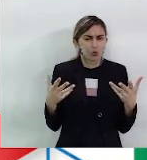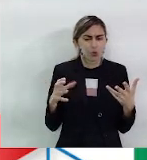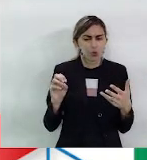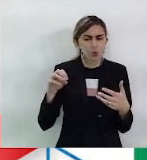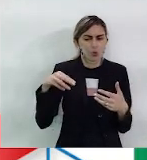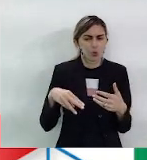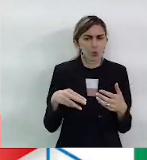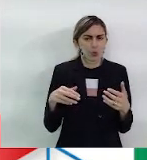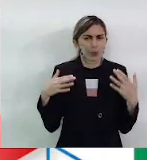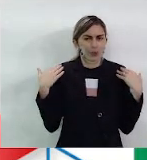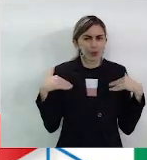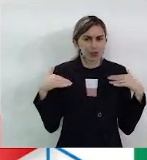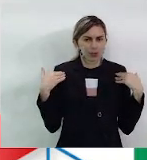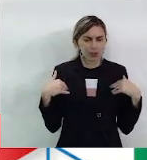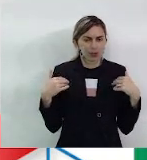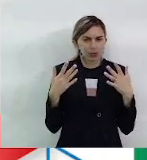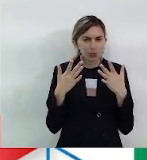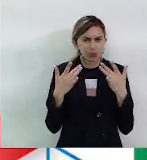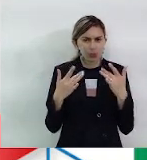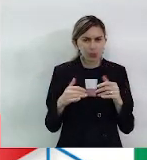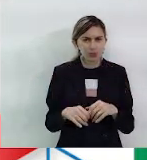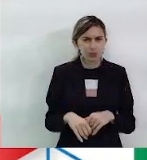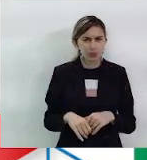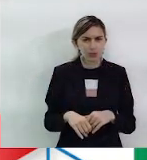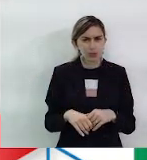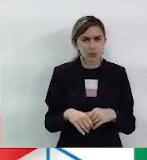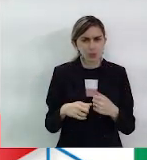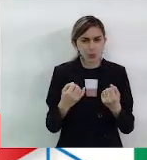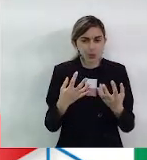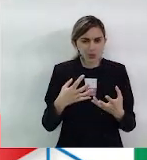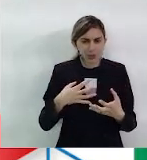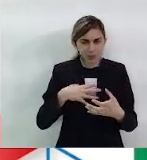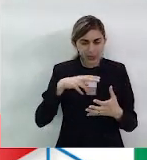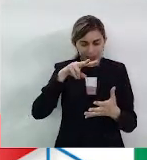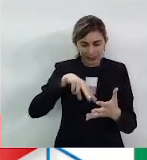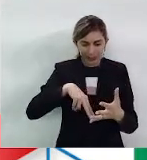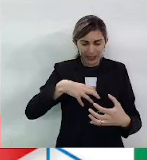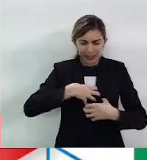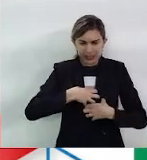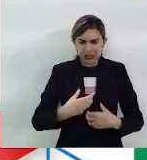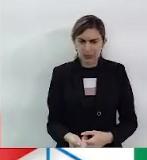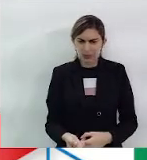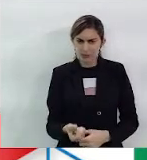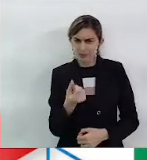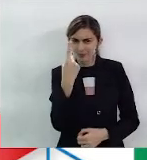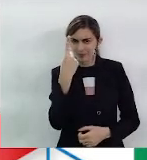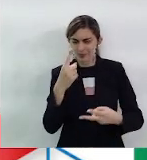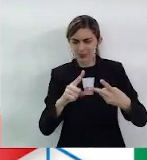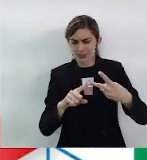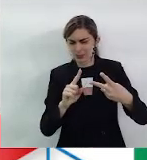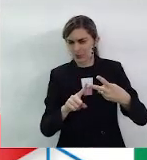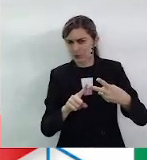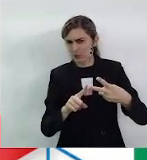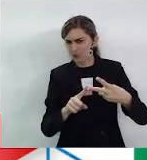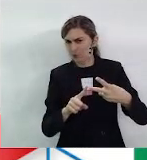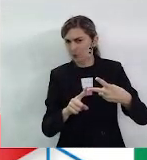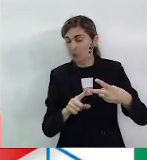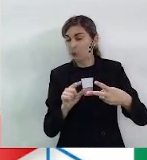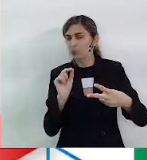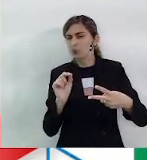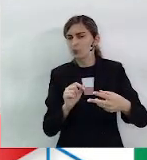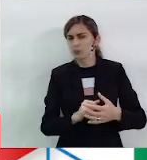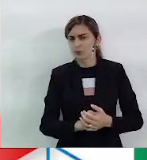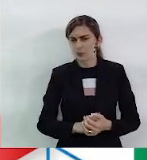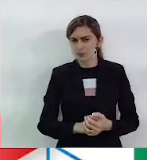o passeio no museu. Quando a gente lê, já sente que tem alguma coisa de estranha com essa segunda frase, né? E o que